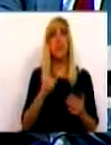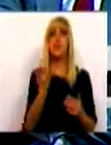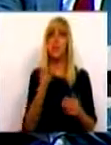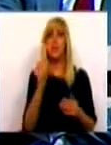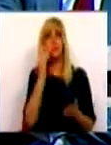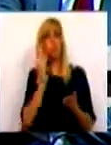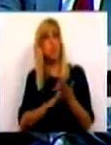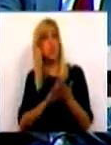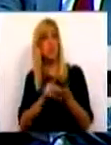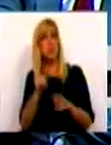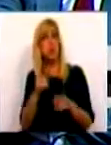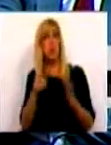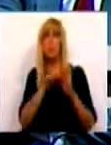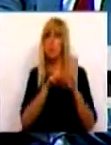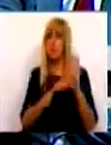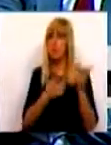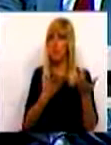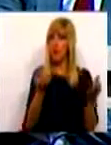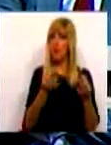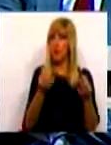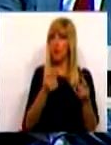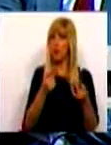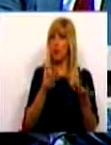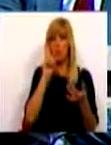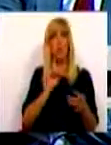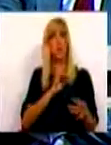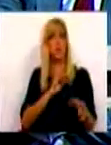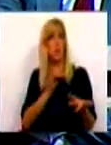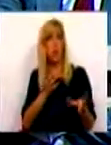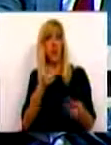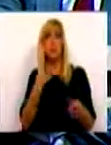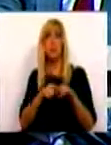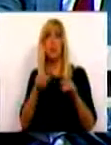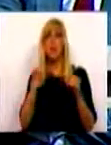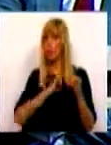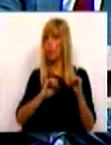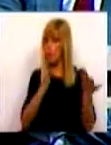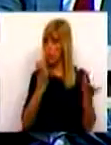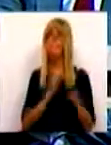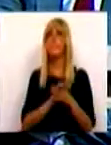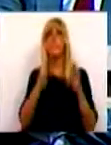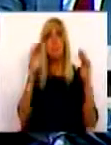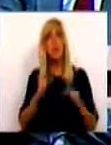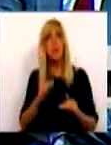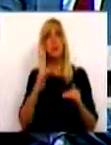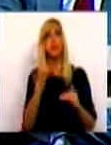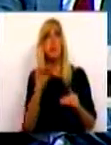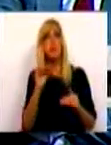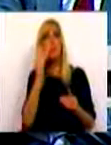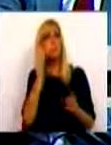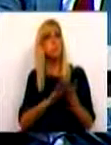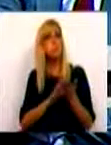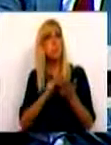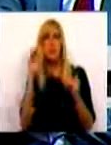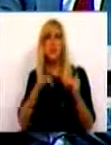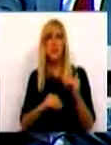restauração, uma medida que, aliás, a senhora deputada foi contra. Baixámos o IVA da restauração, baixámos variadíssimas